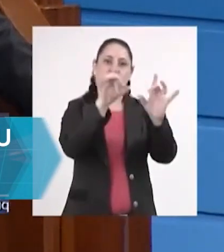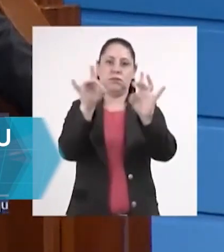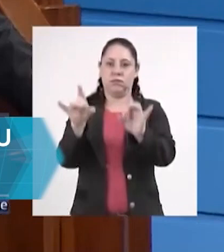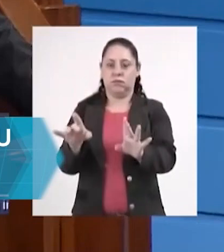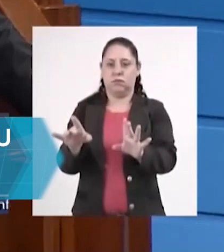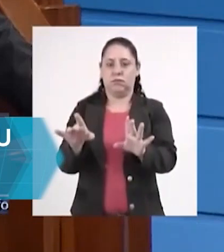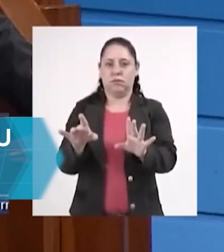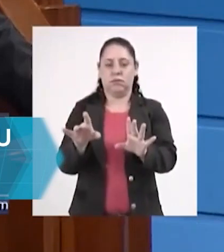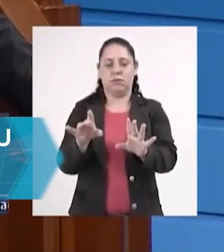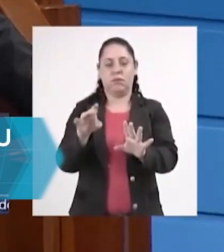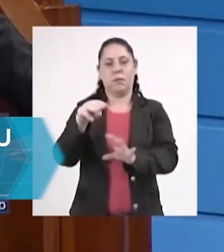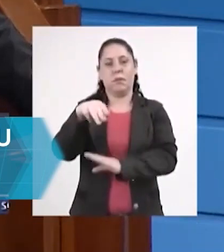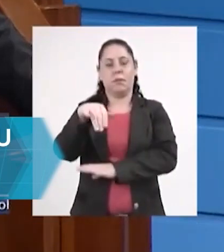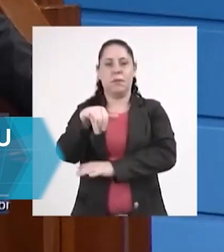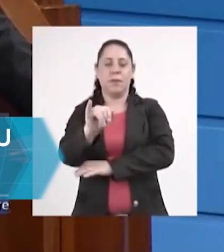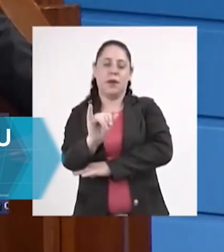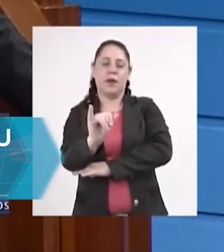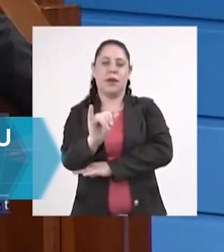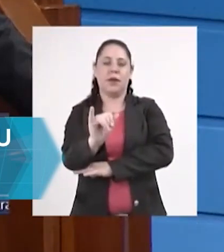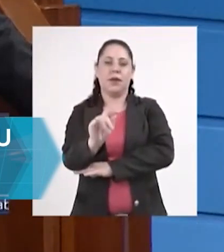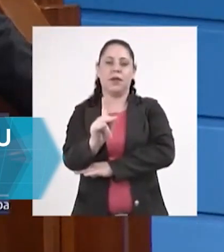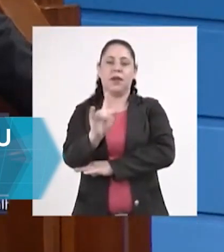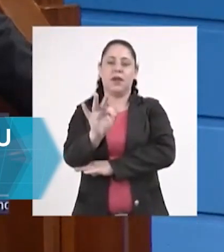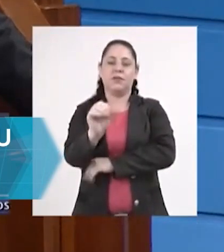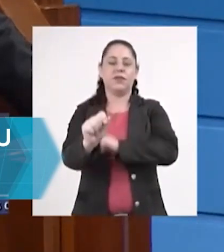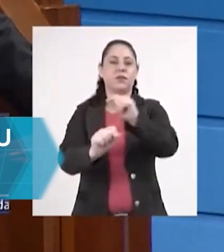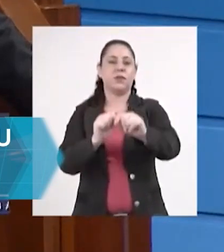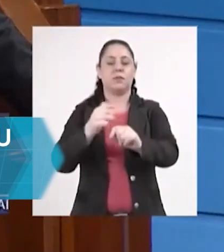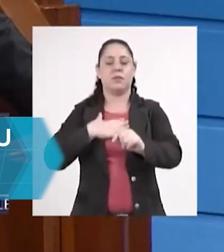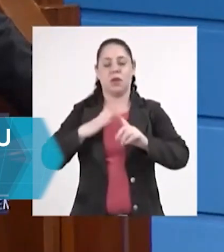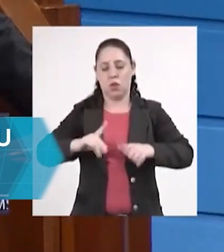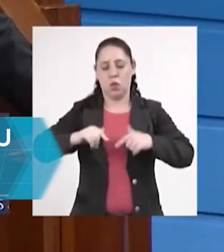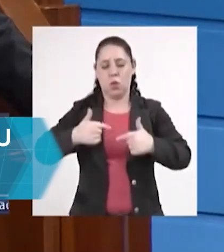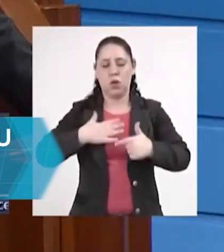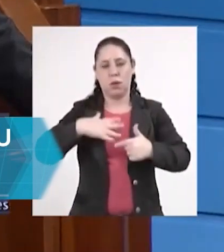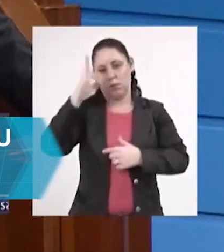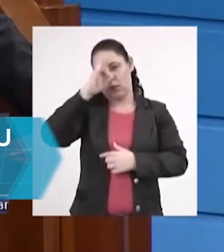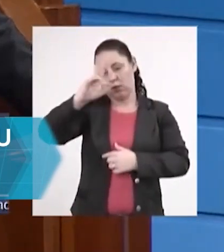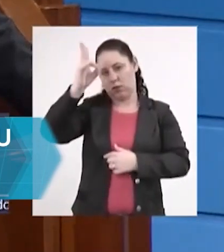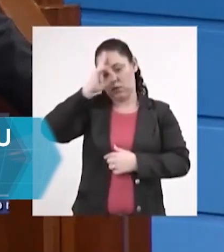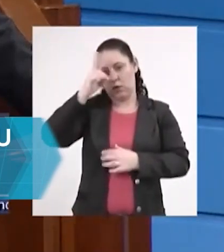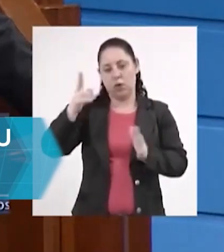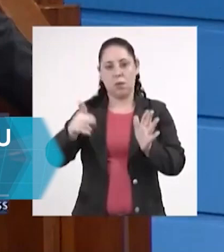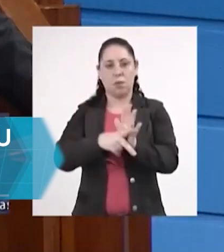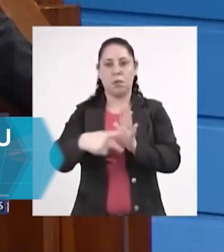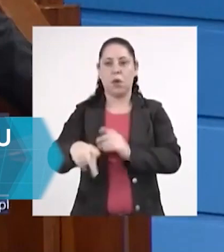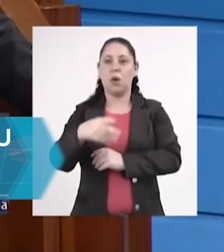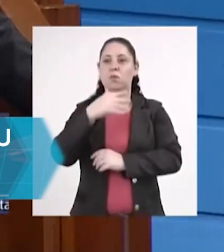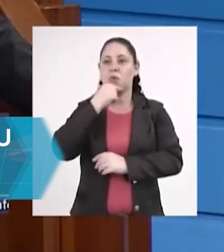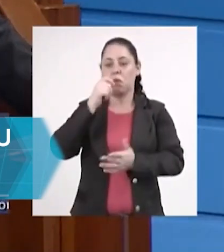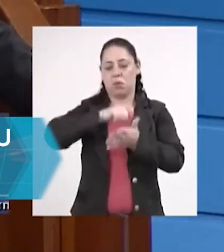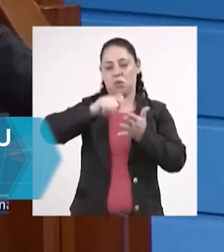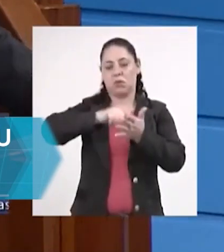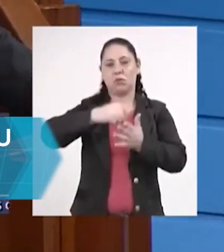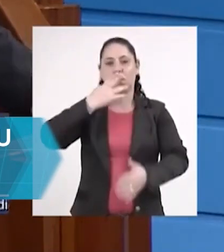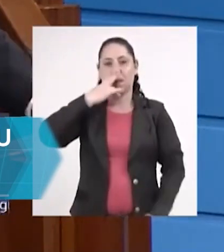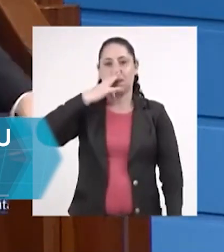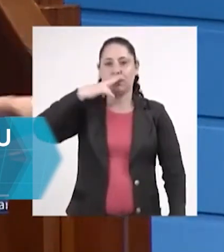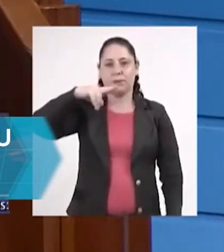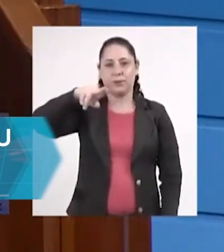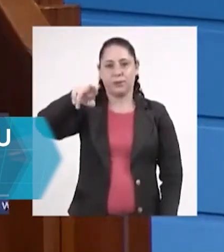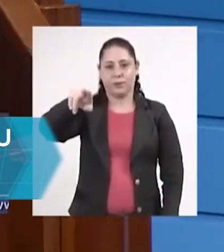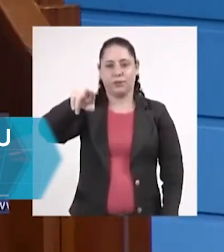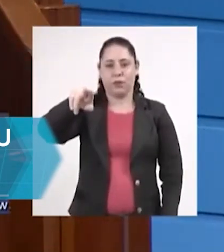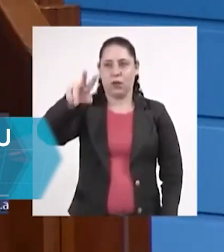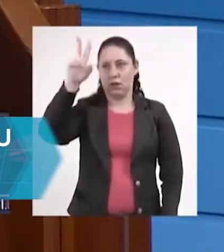do My Camp Minha Luta minha história Minha vida de Adolf Hitler onde aqui retrata